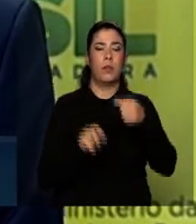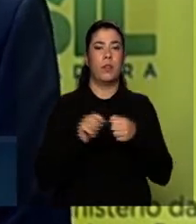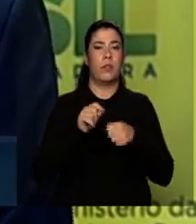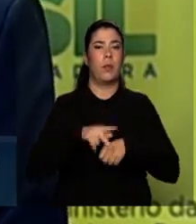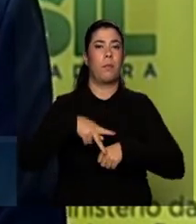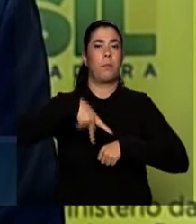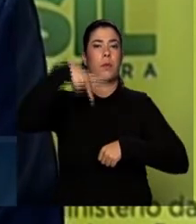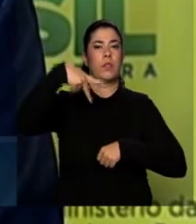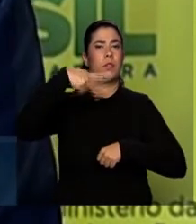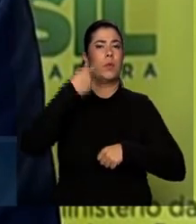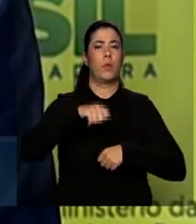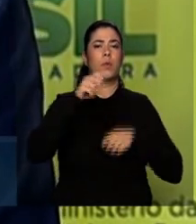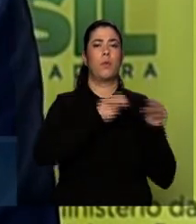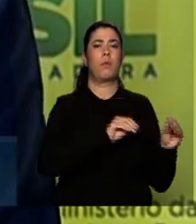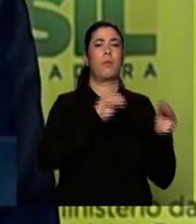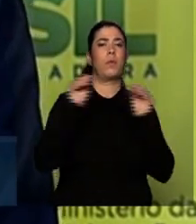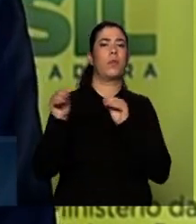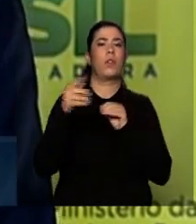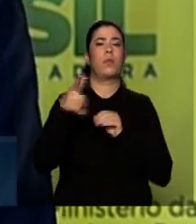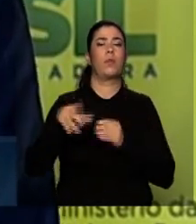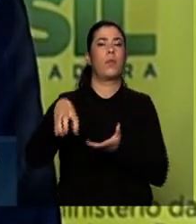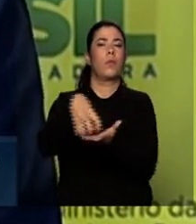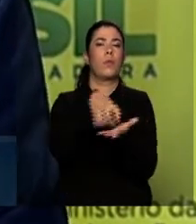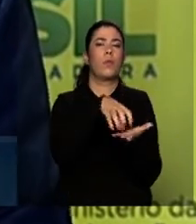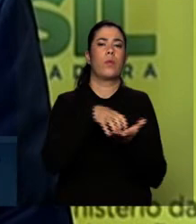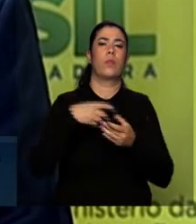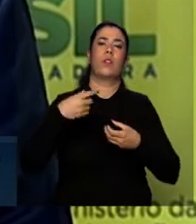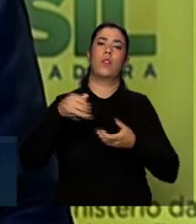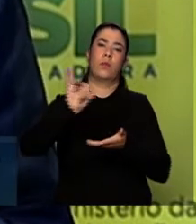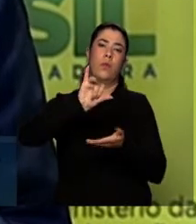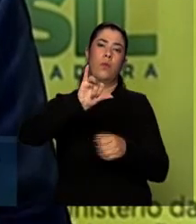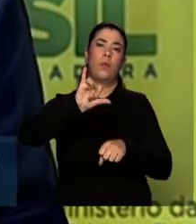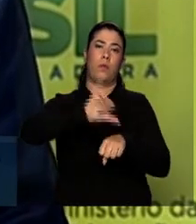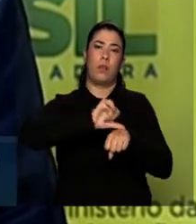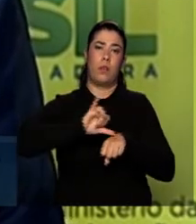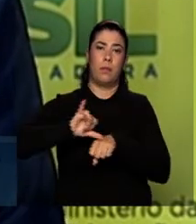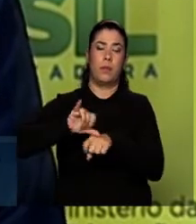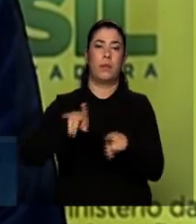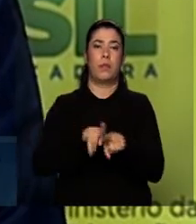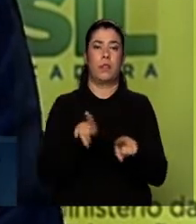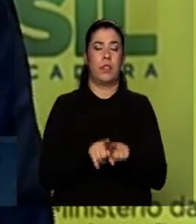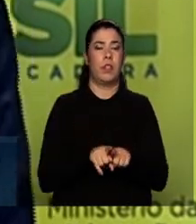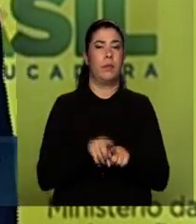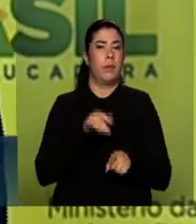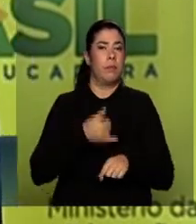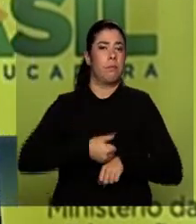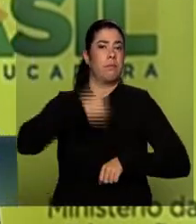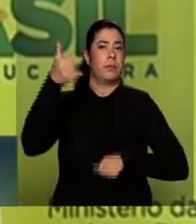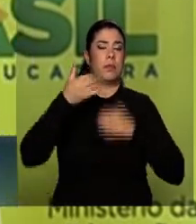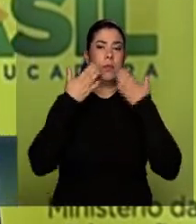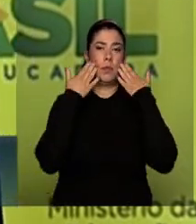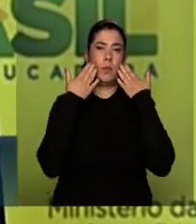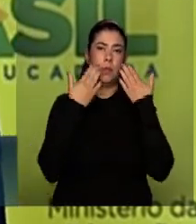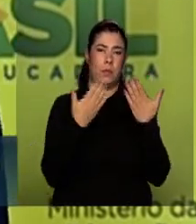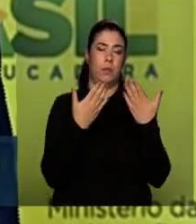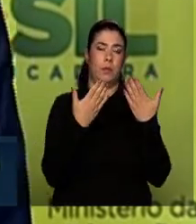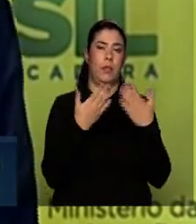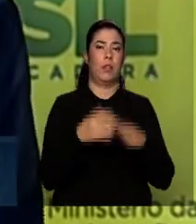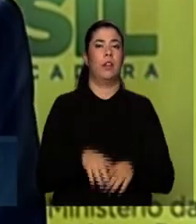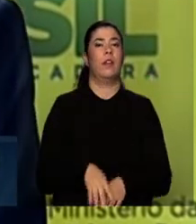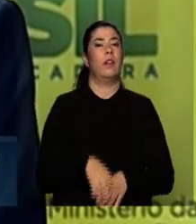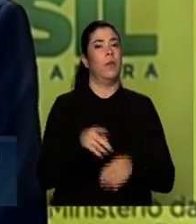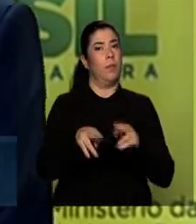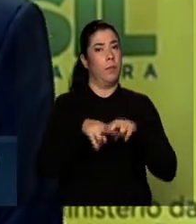precisar migrar para outros centros e, portanto, favorecer o processo de fixação. É desta forma que o